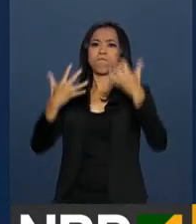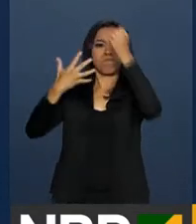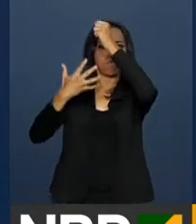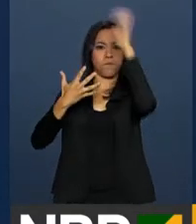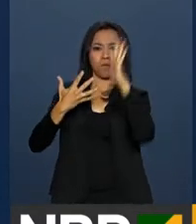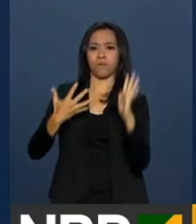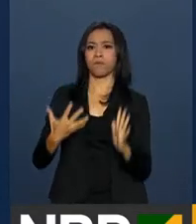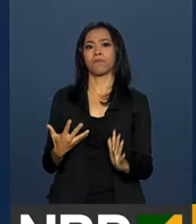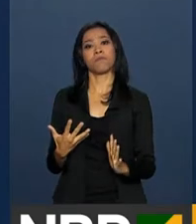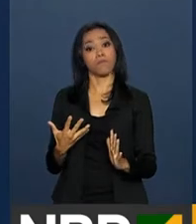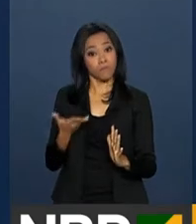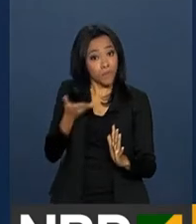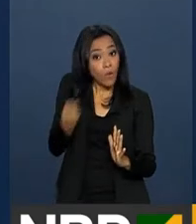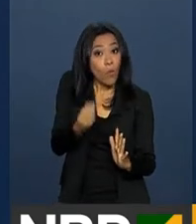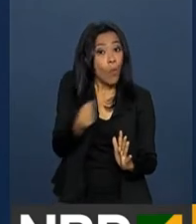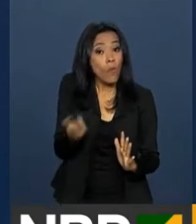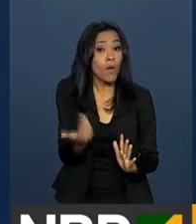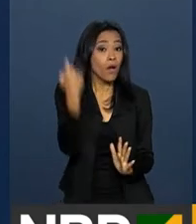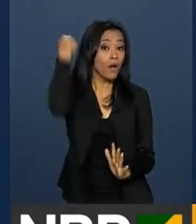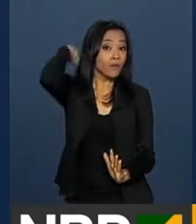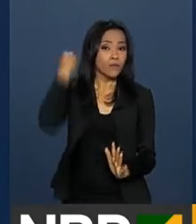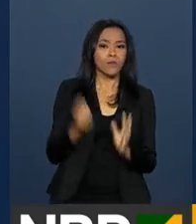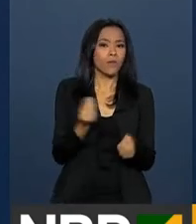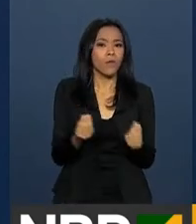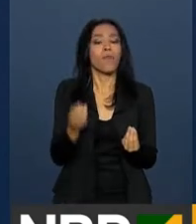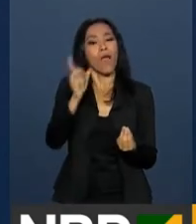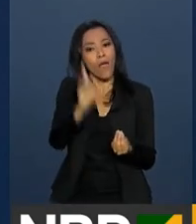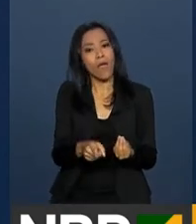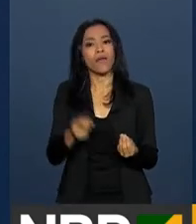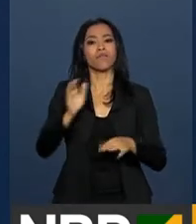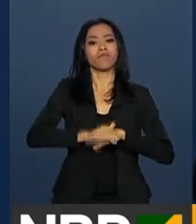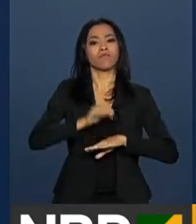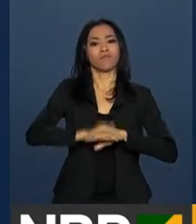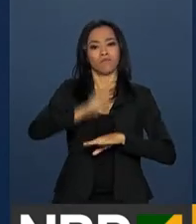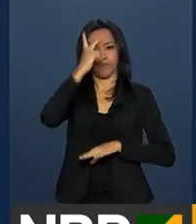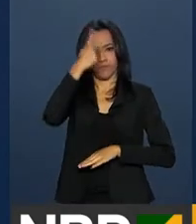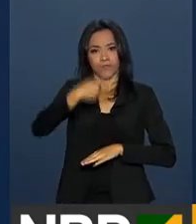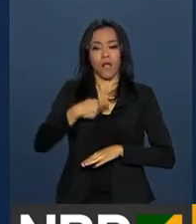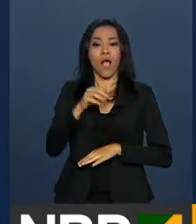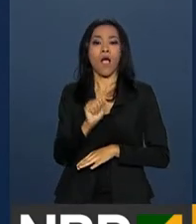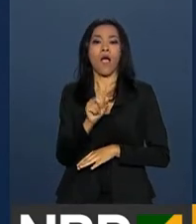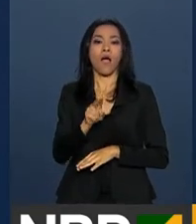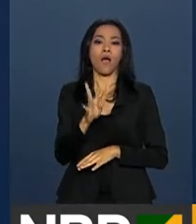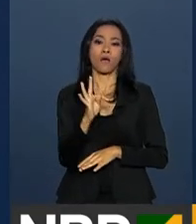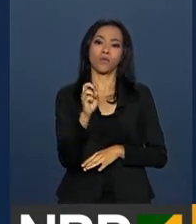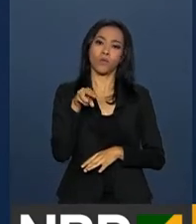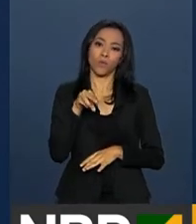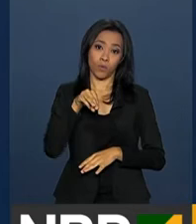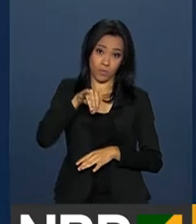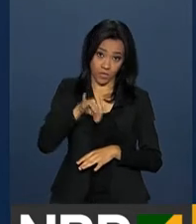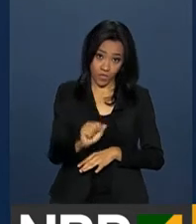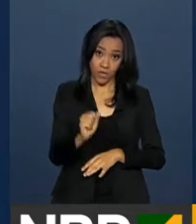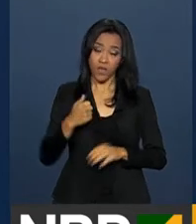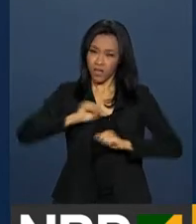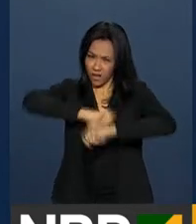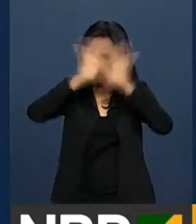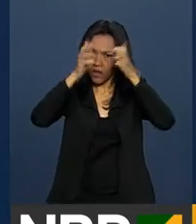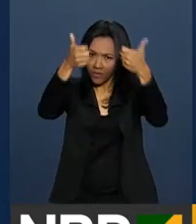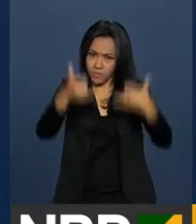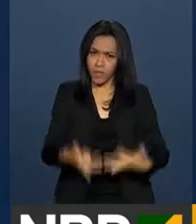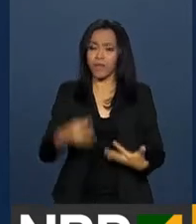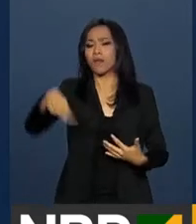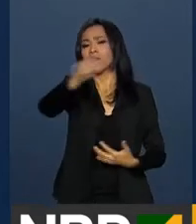União Federal, as vilas e cidades já eram autônomas. E vou revelar rapidamente por quê. Vocês